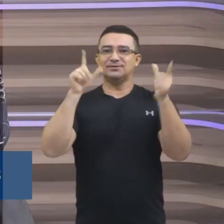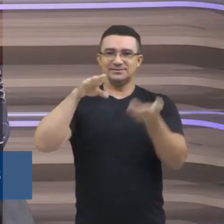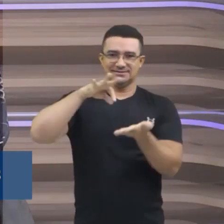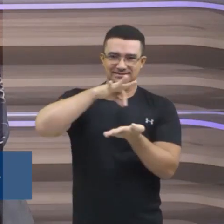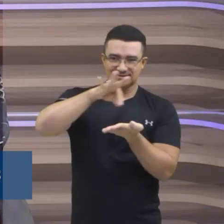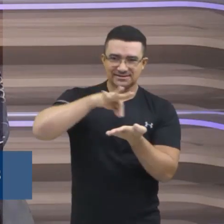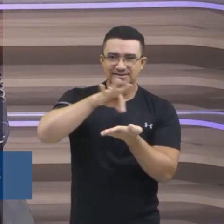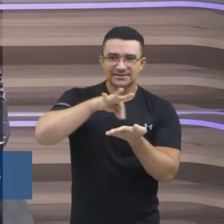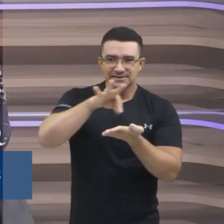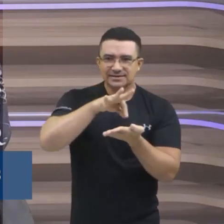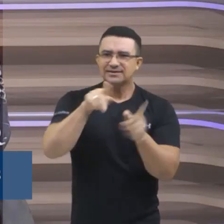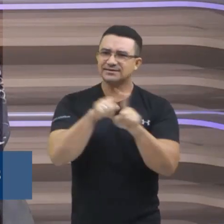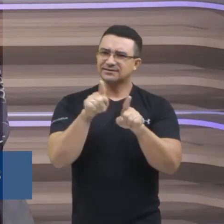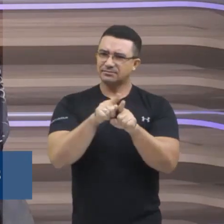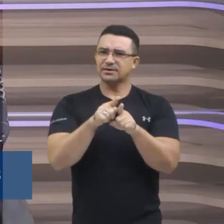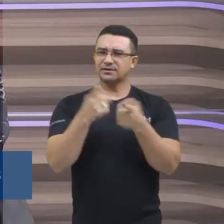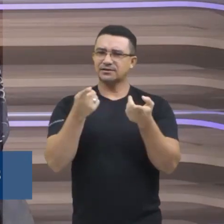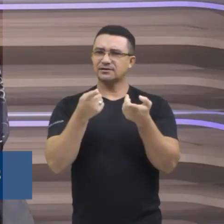a formação,